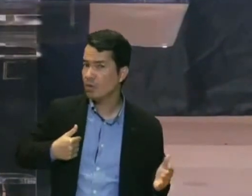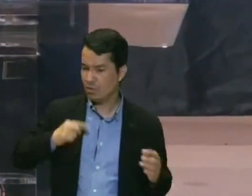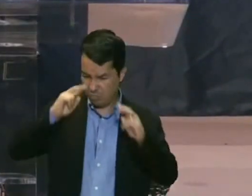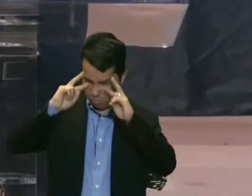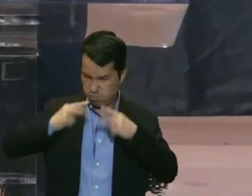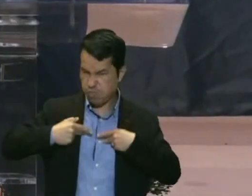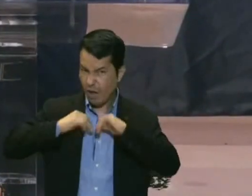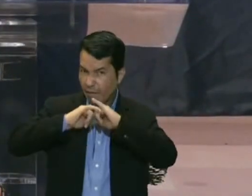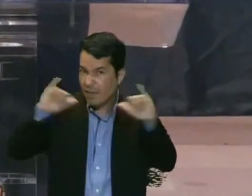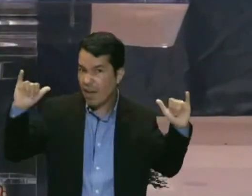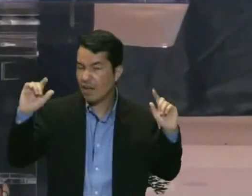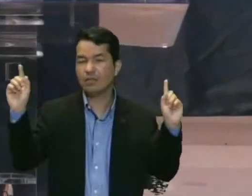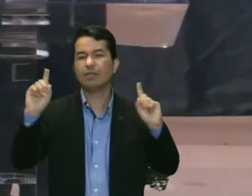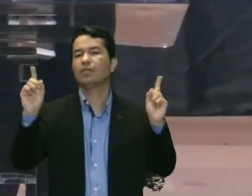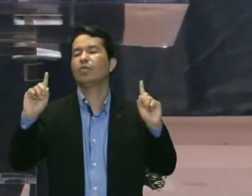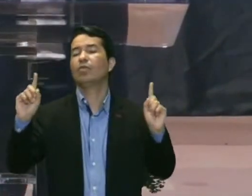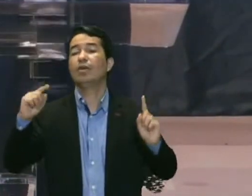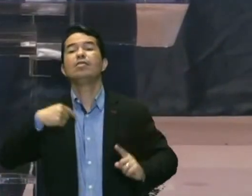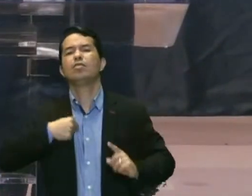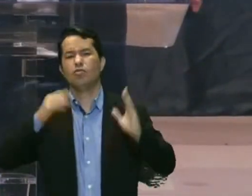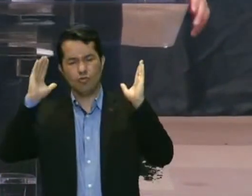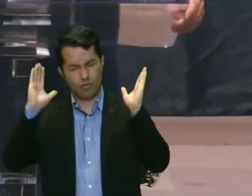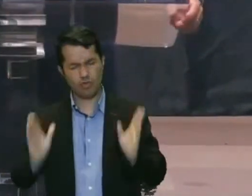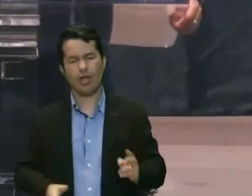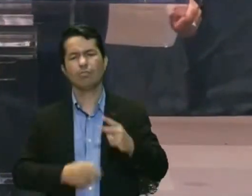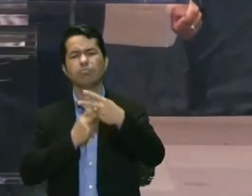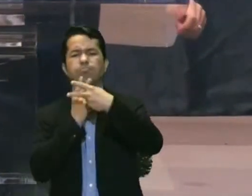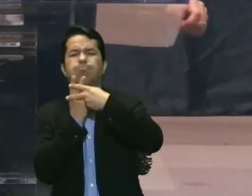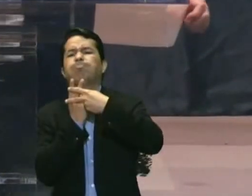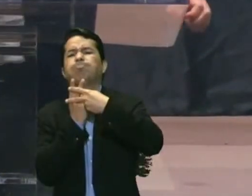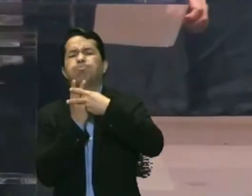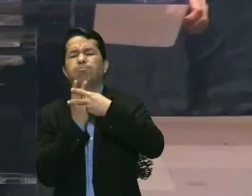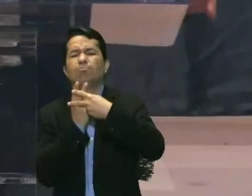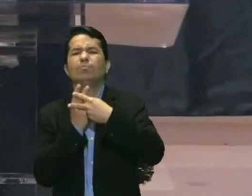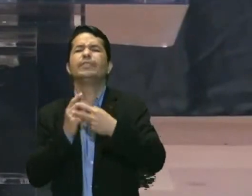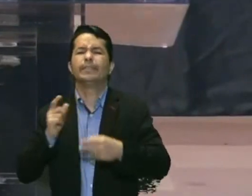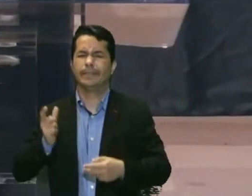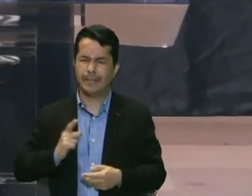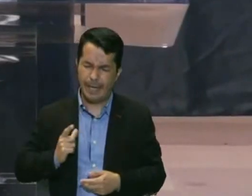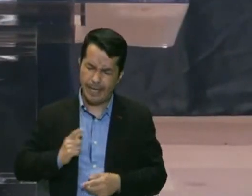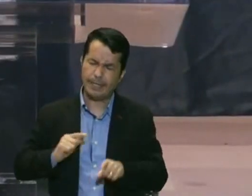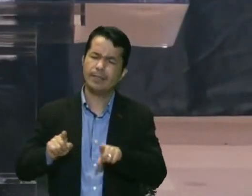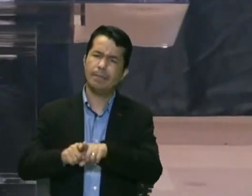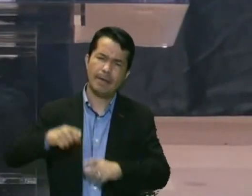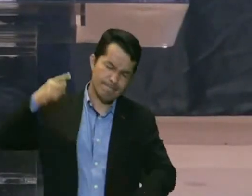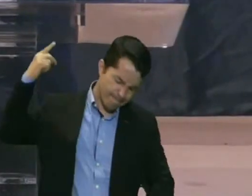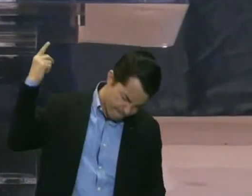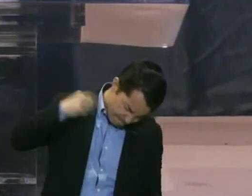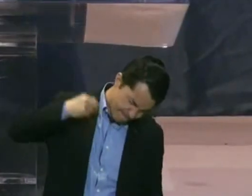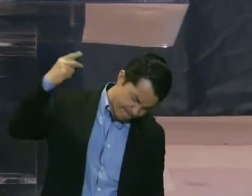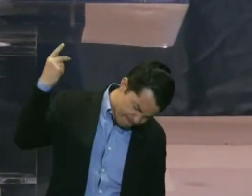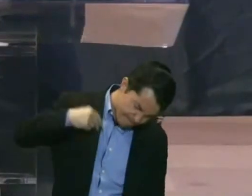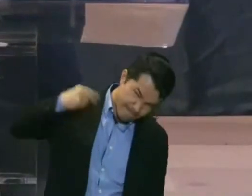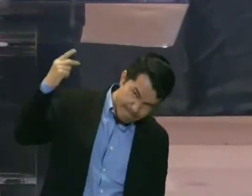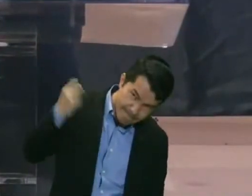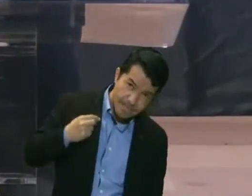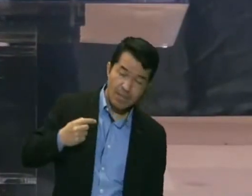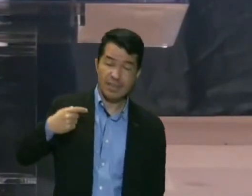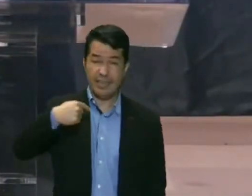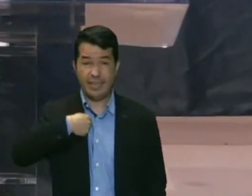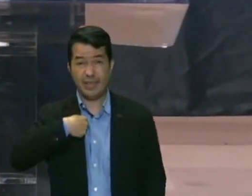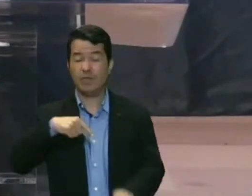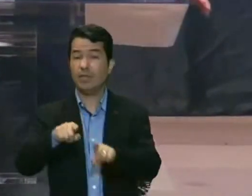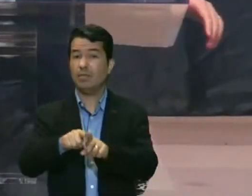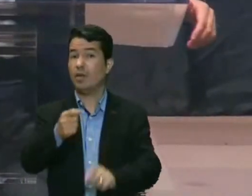mais fui encarcerado mais vezes. Fui açoitado mais severamente e exposto à